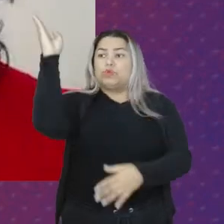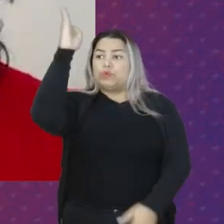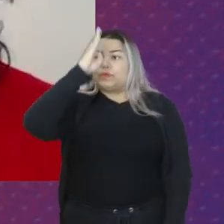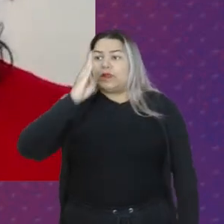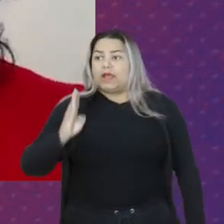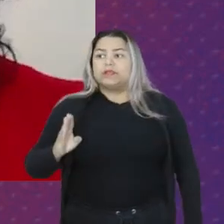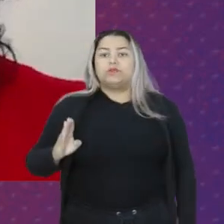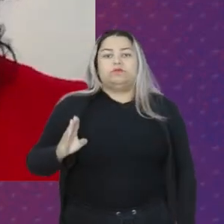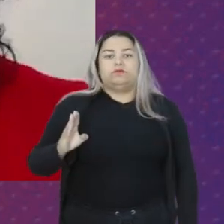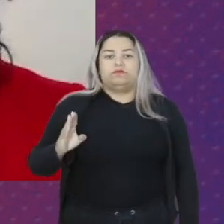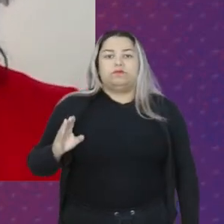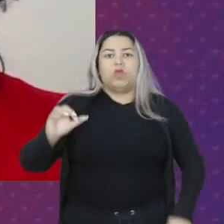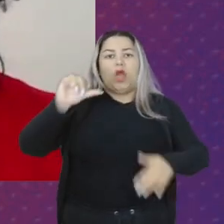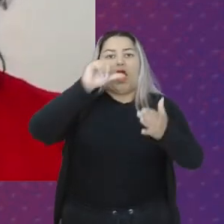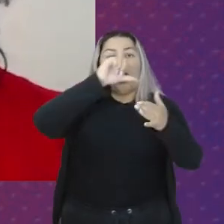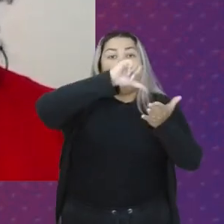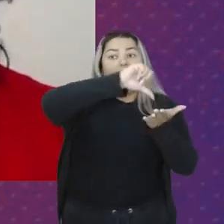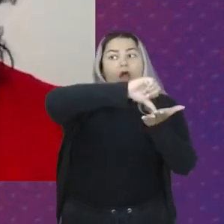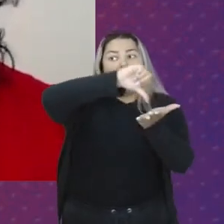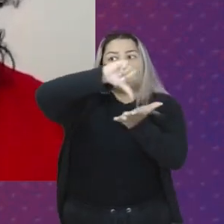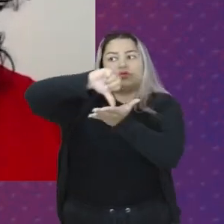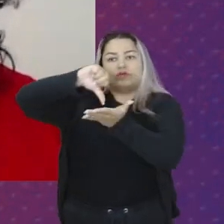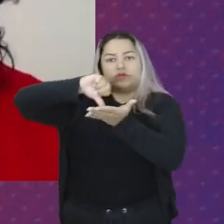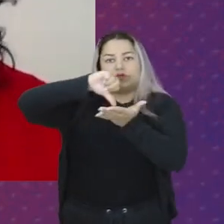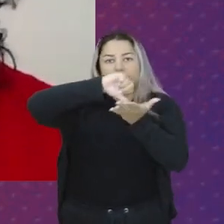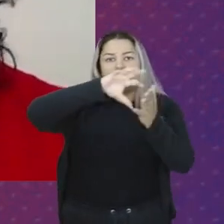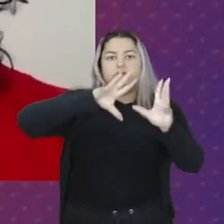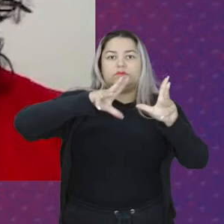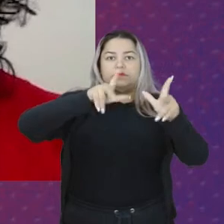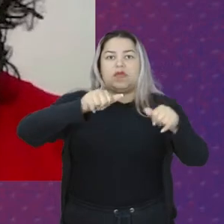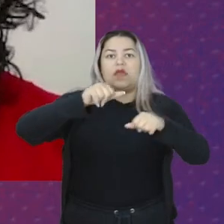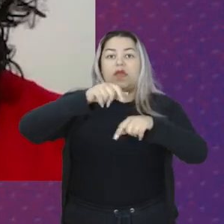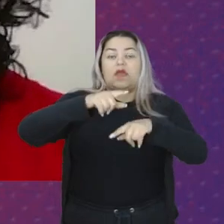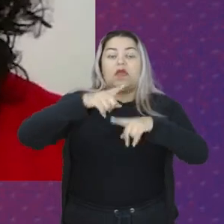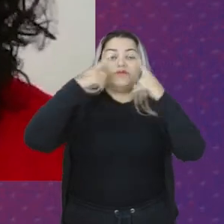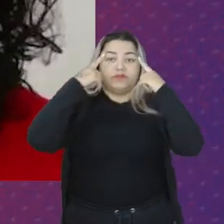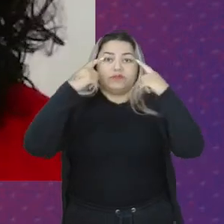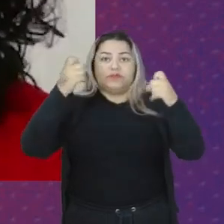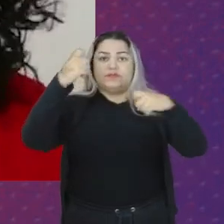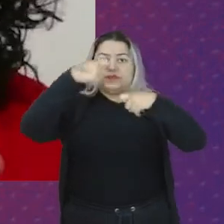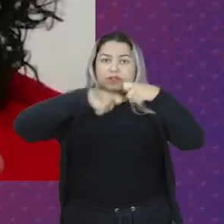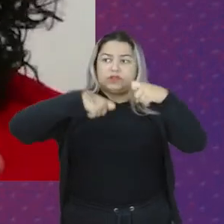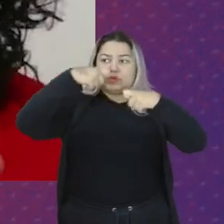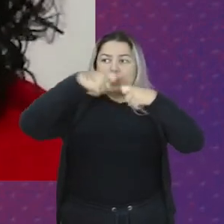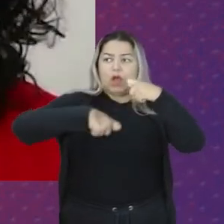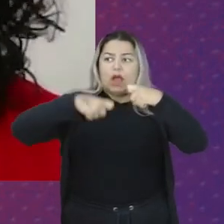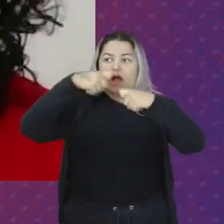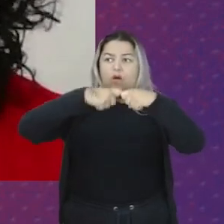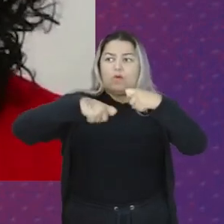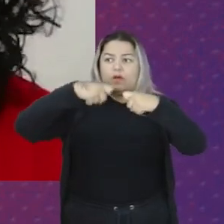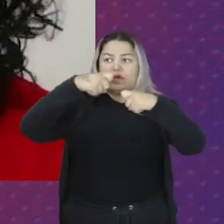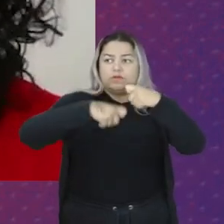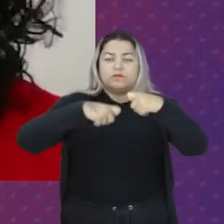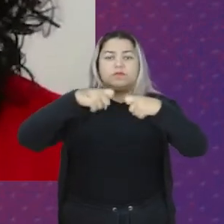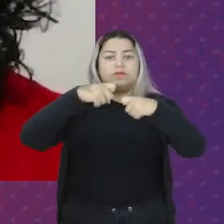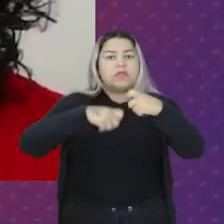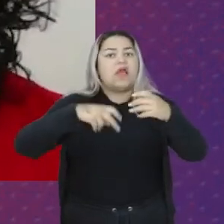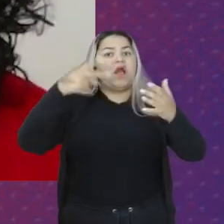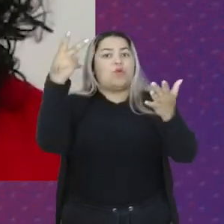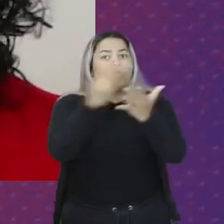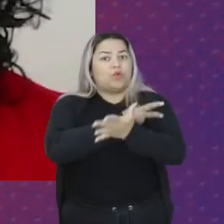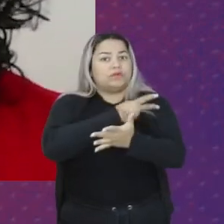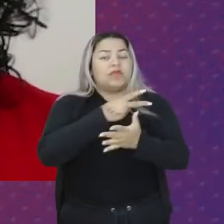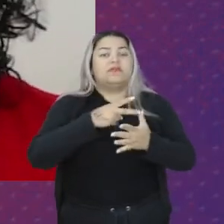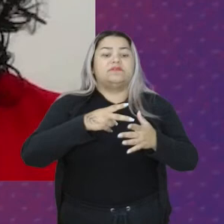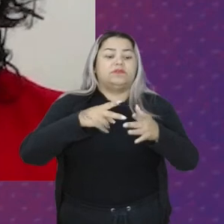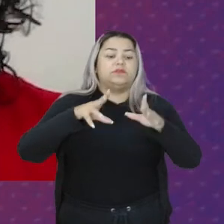Brasil. Isso porque a violência sexual é situação que acontece